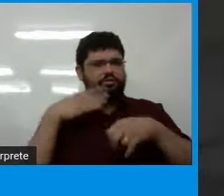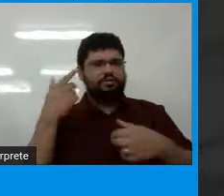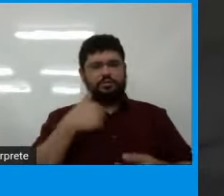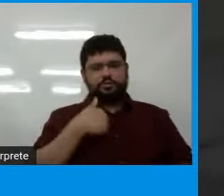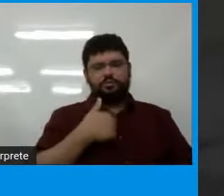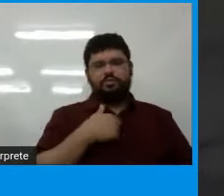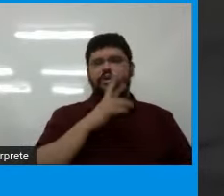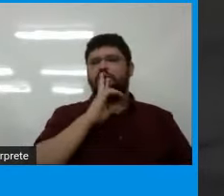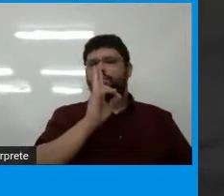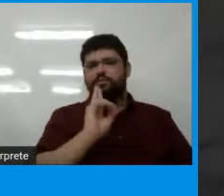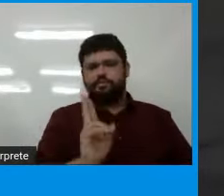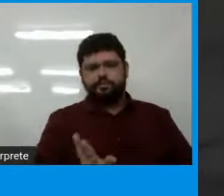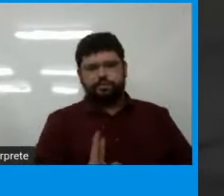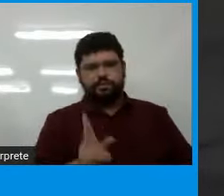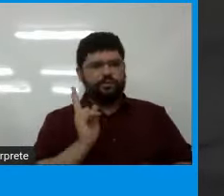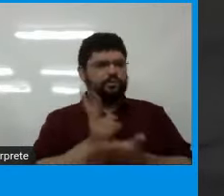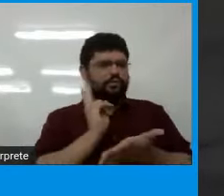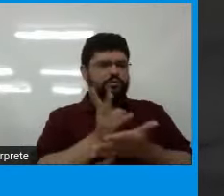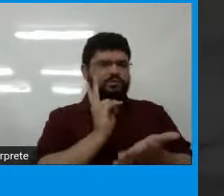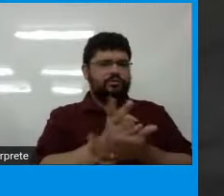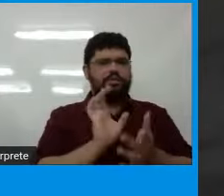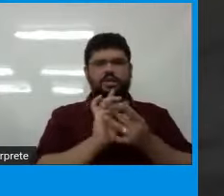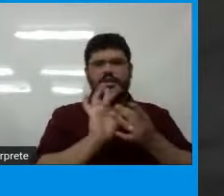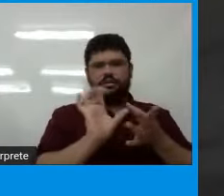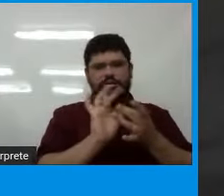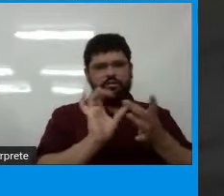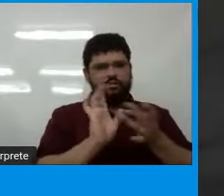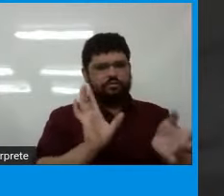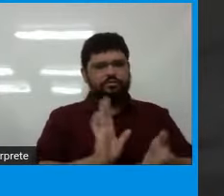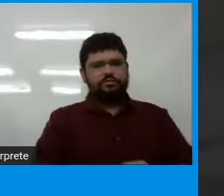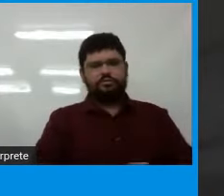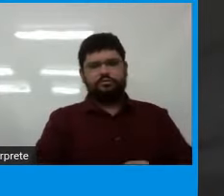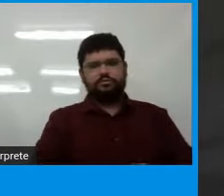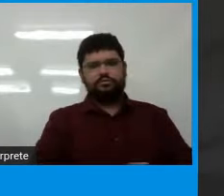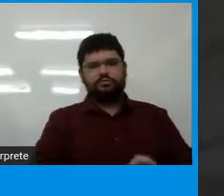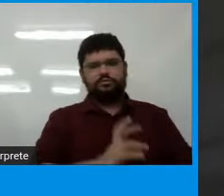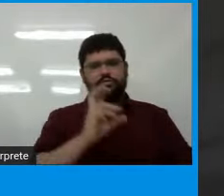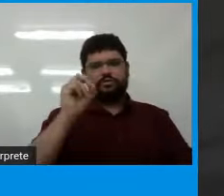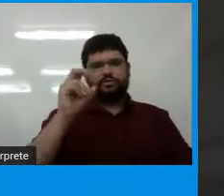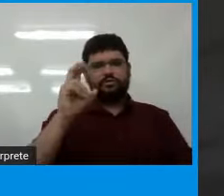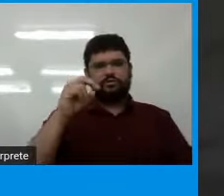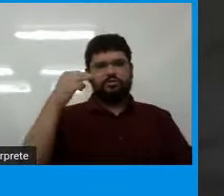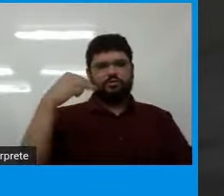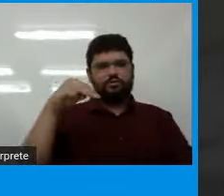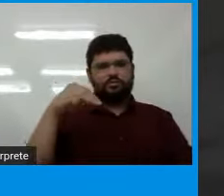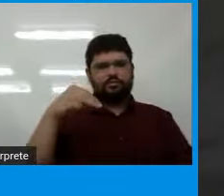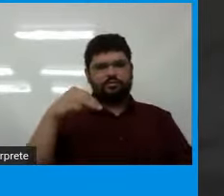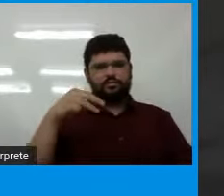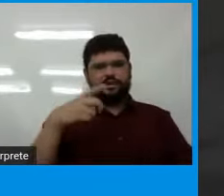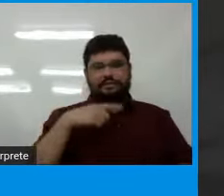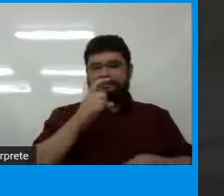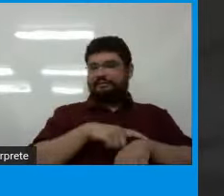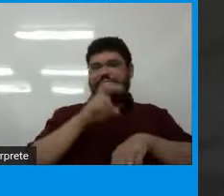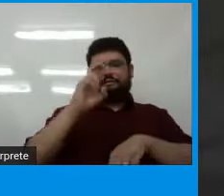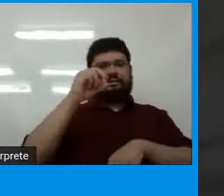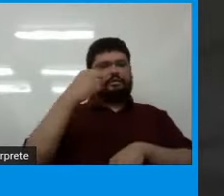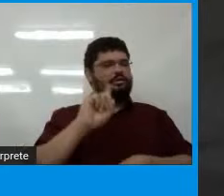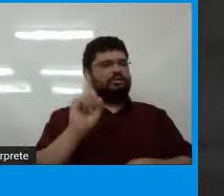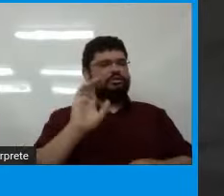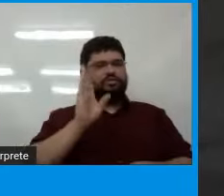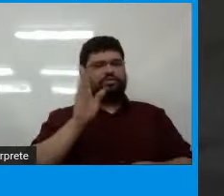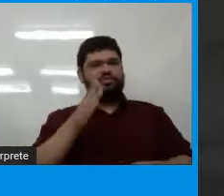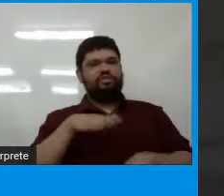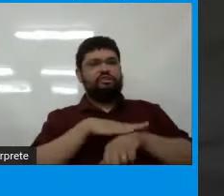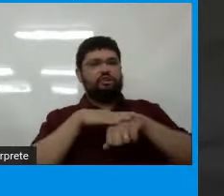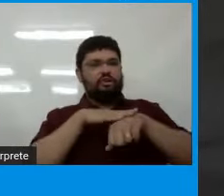sempre respondo lá no chat, então fica à vontade. Então, durante os próximos 50 minutos, eu acho que eu não tenho mais nem 50, né, já comi aí um pouquinho